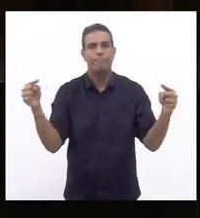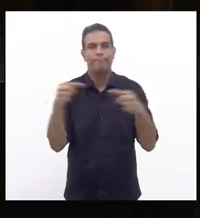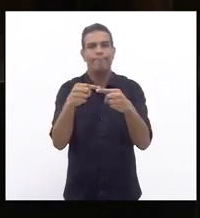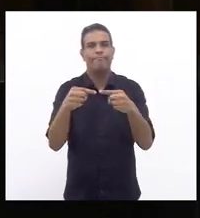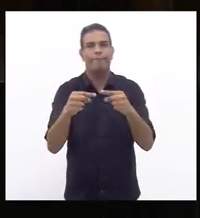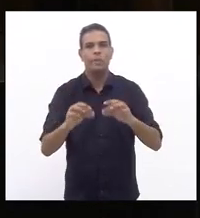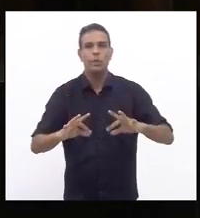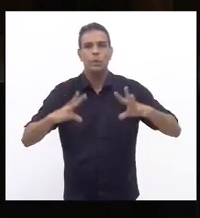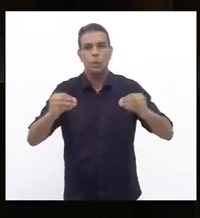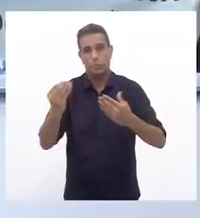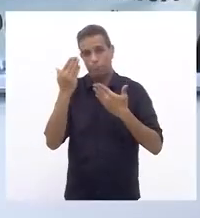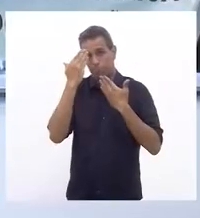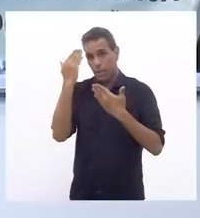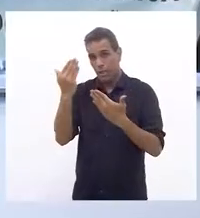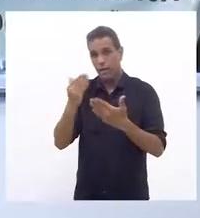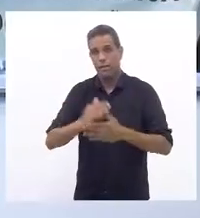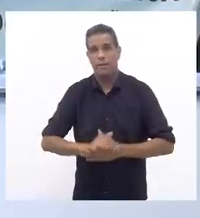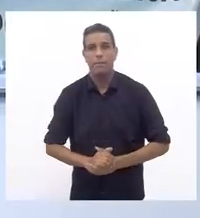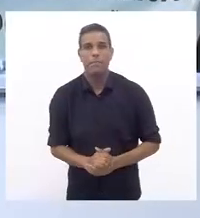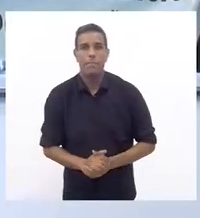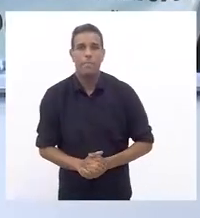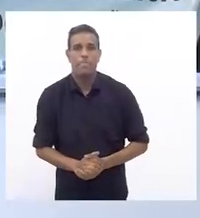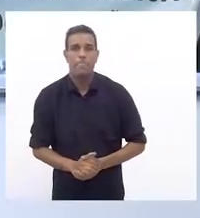luta também. Muito obrigado.